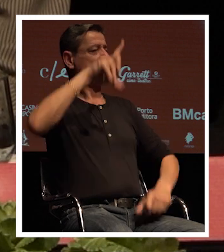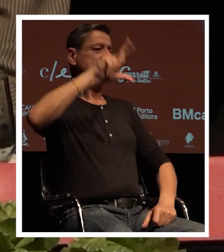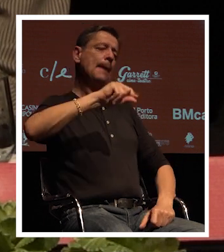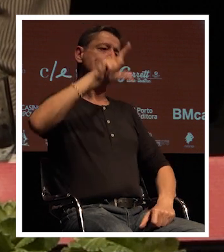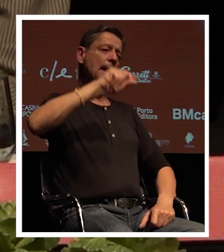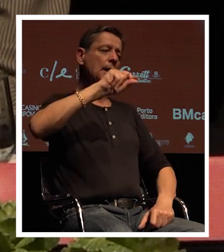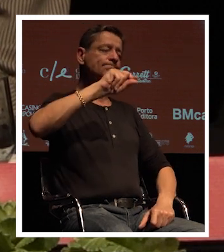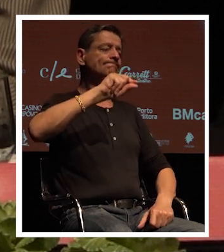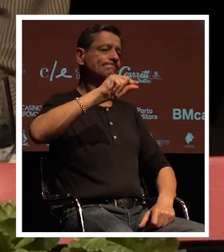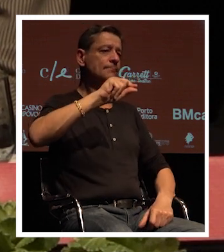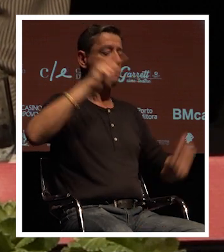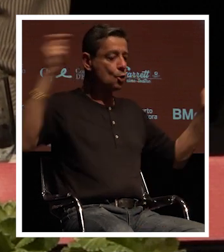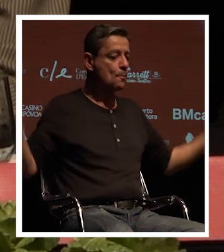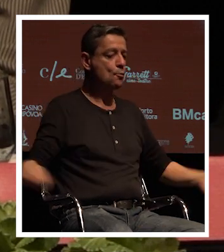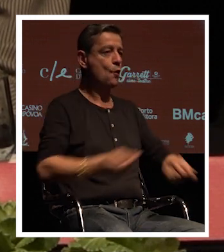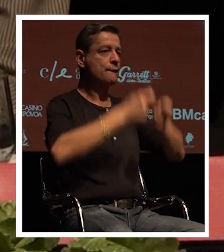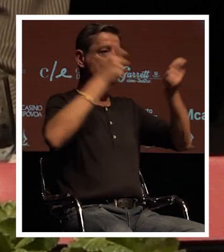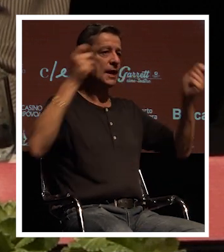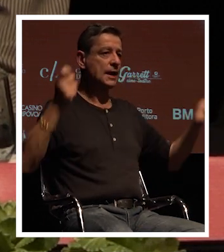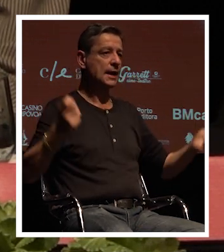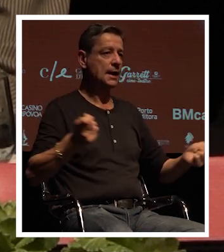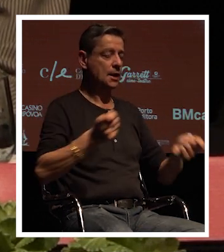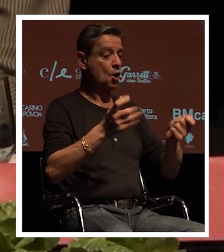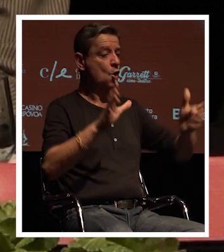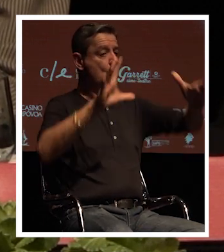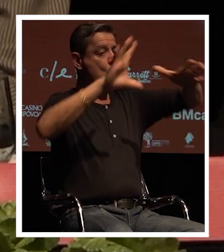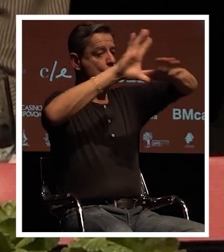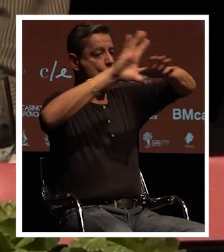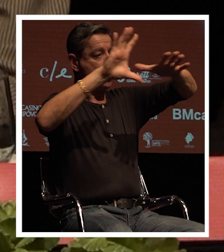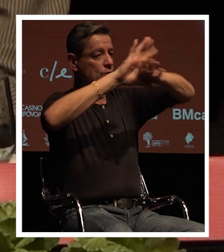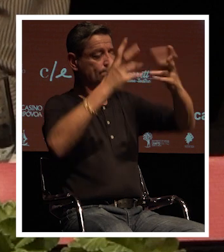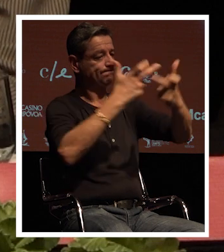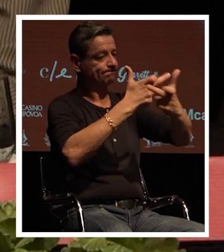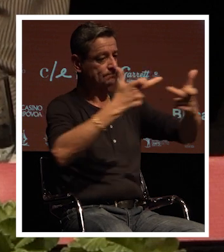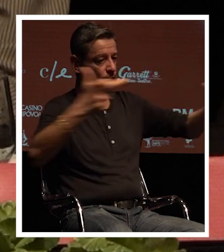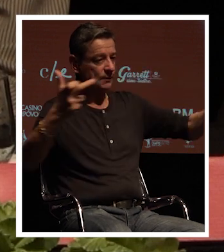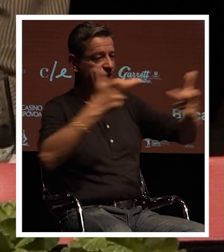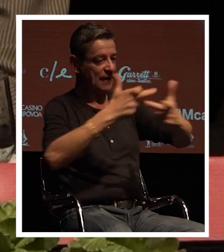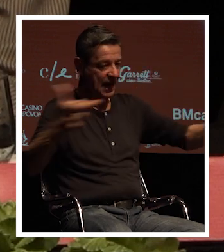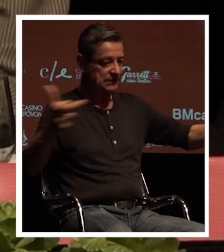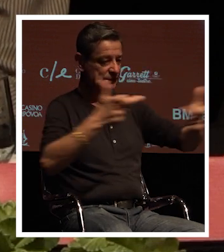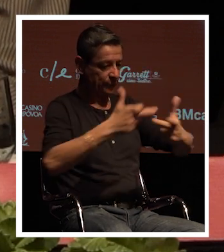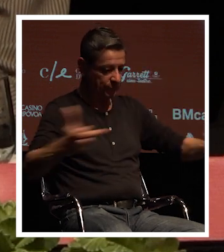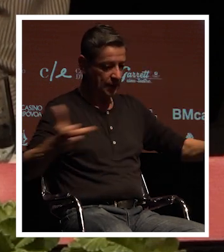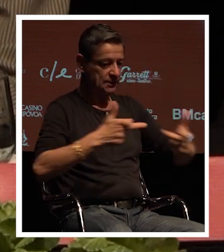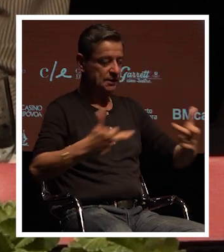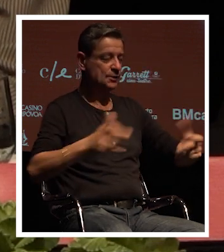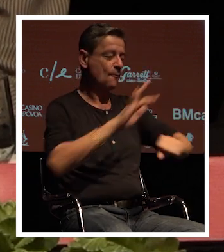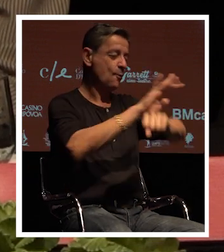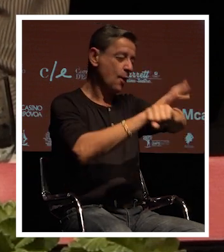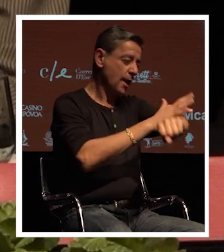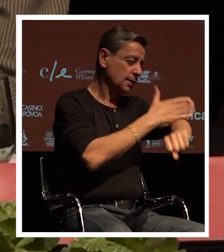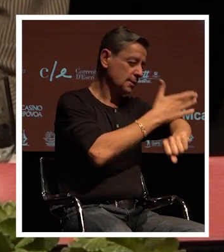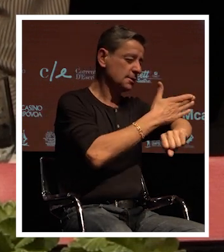dentro disto promover de facto um encontro entre esta frase e outras frases e outros poetas e